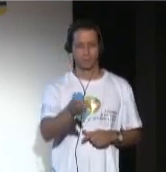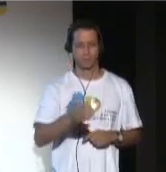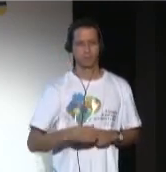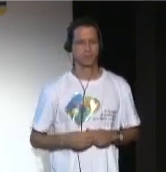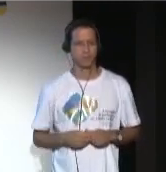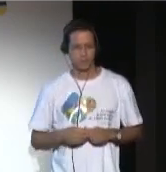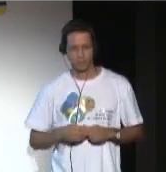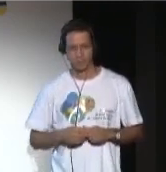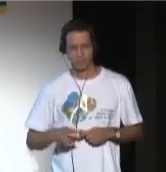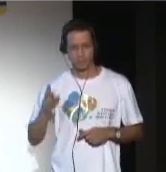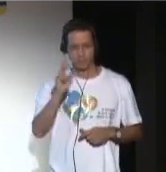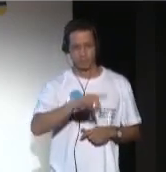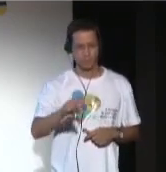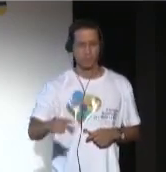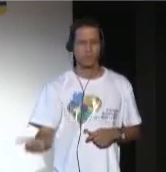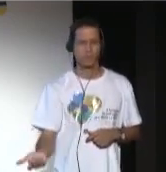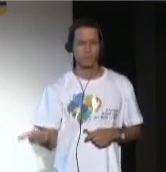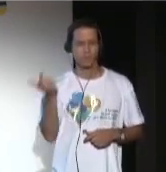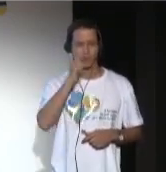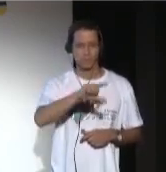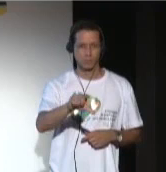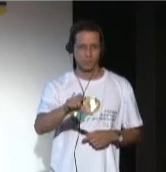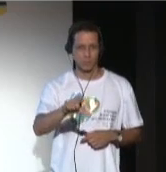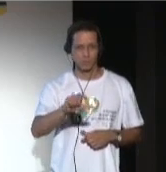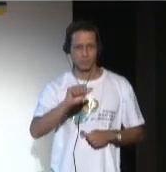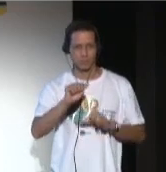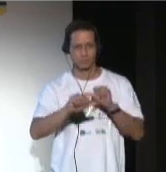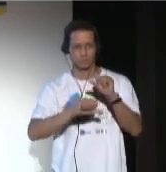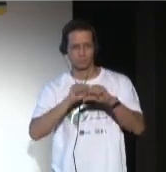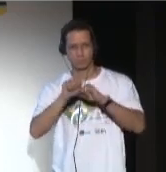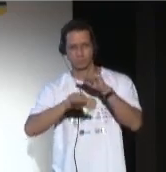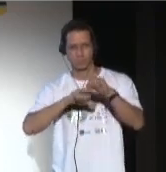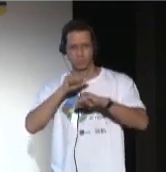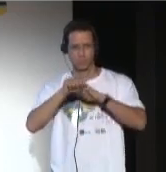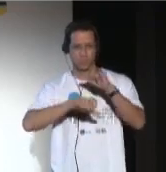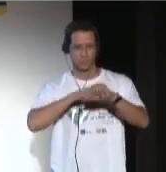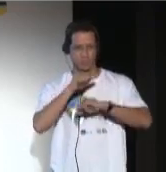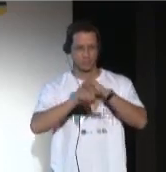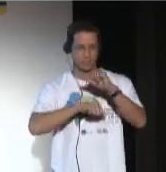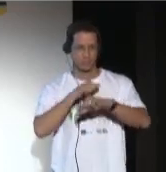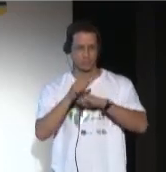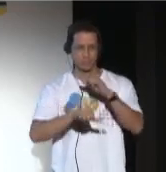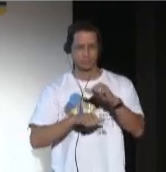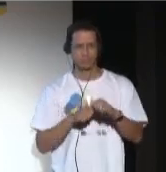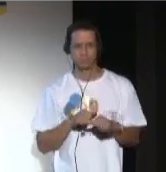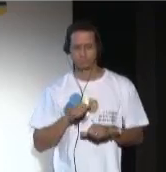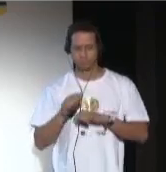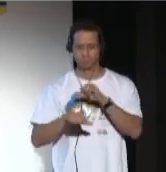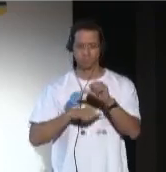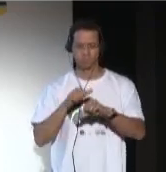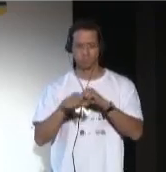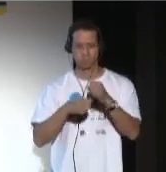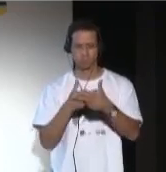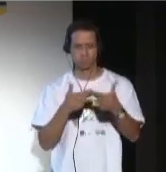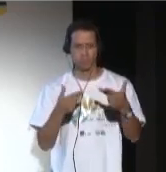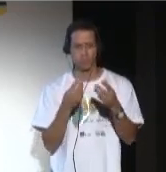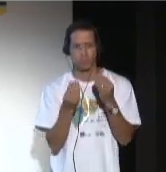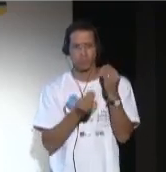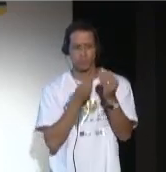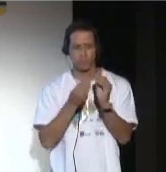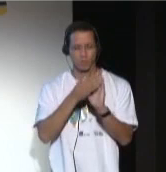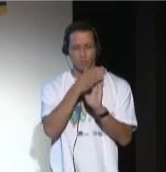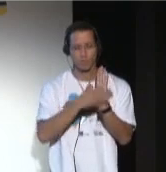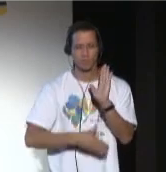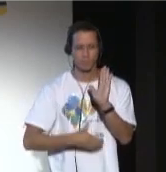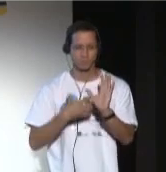seja, os professores conseguem modelar, servir como modelo para as crianças sobre como trabalhar